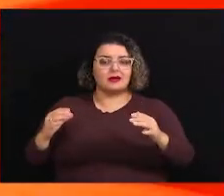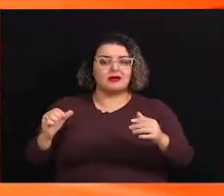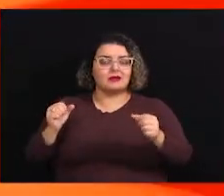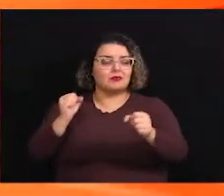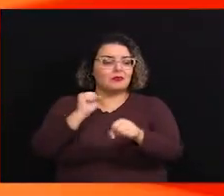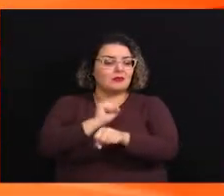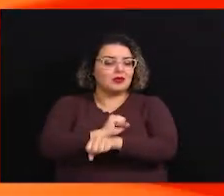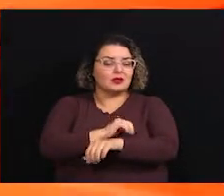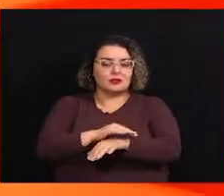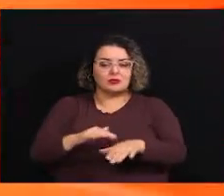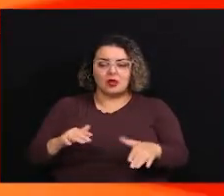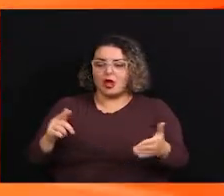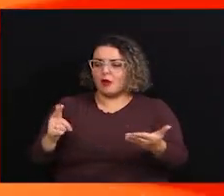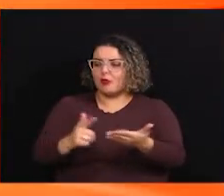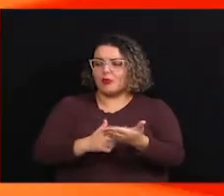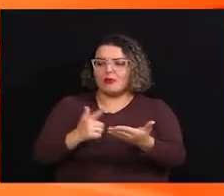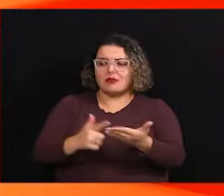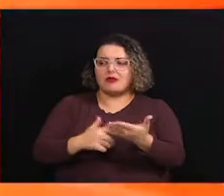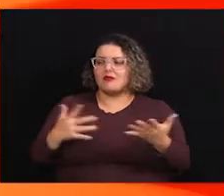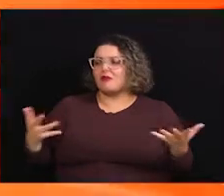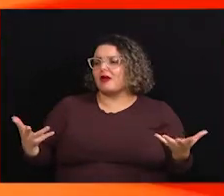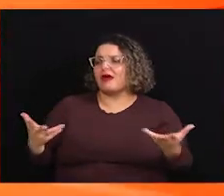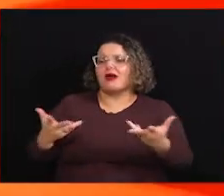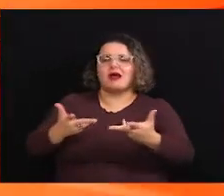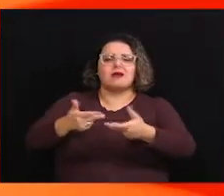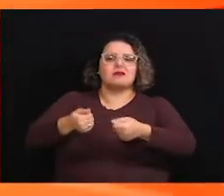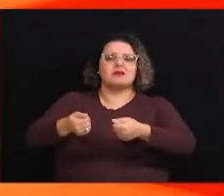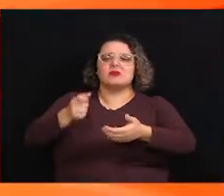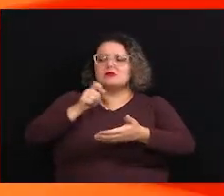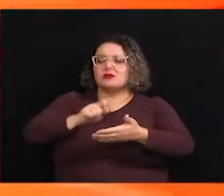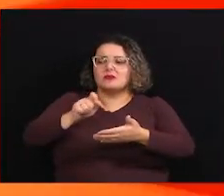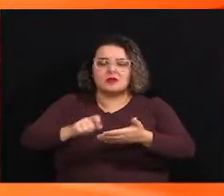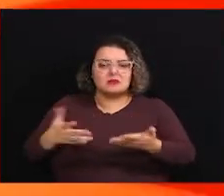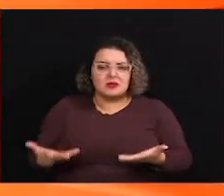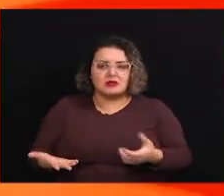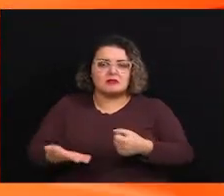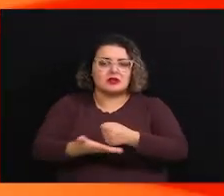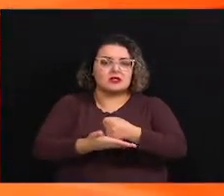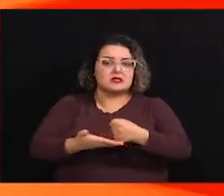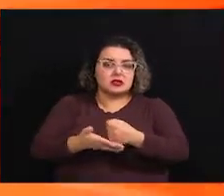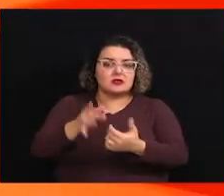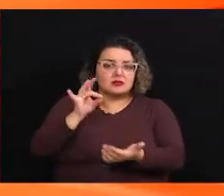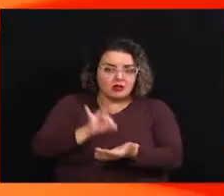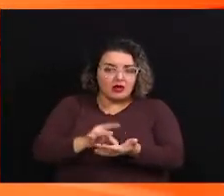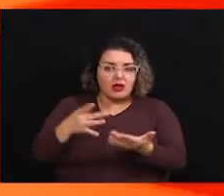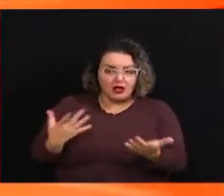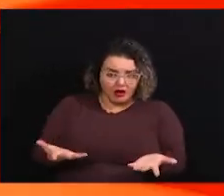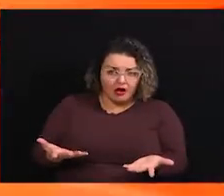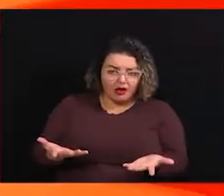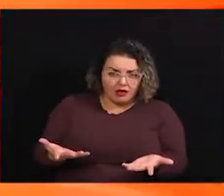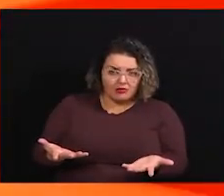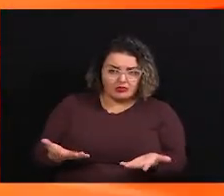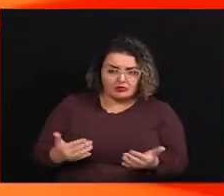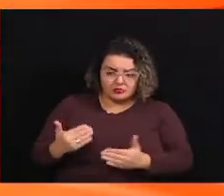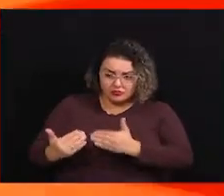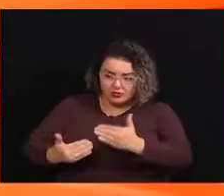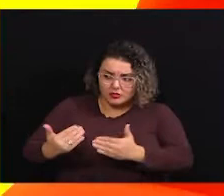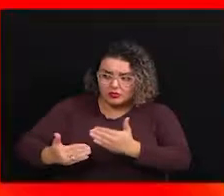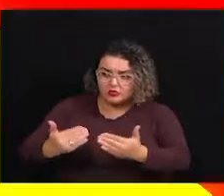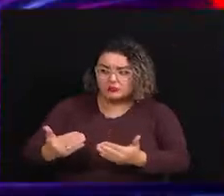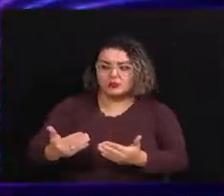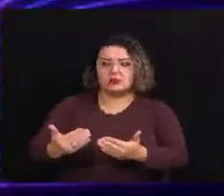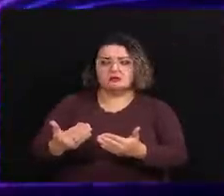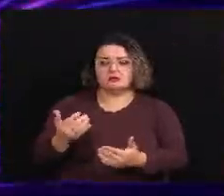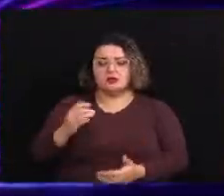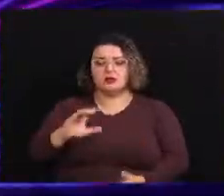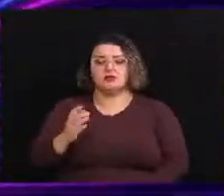tudo. Eu tenho um livro muito maravilhoso que eu escrevi, que é baseado em fatos reais, que eu escrevi em cima de processos que